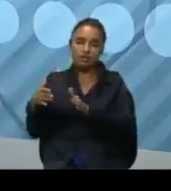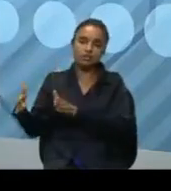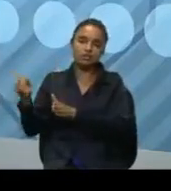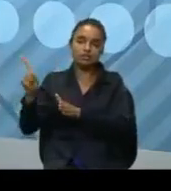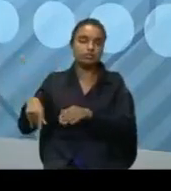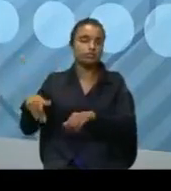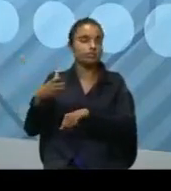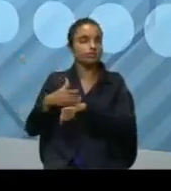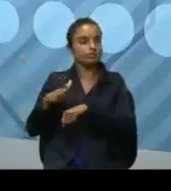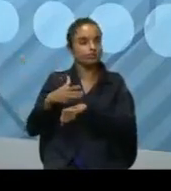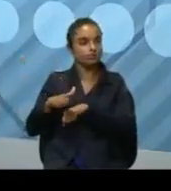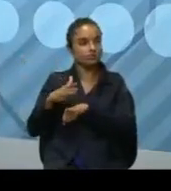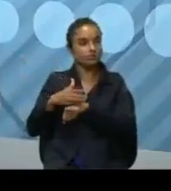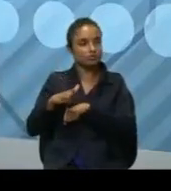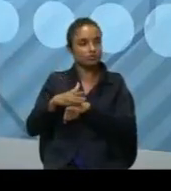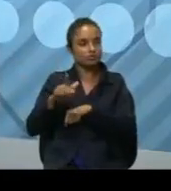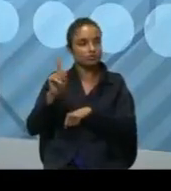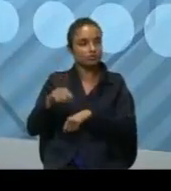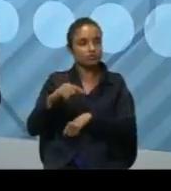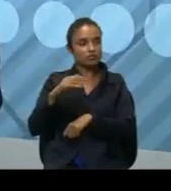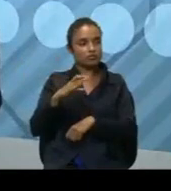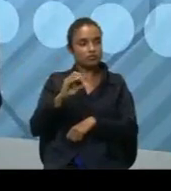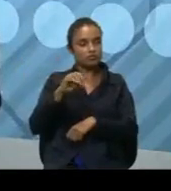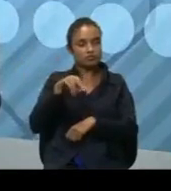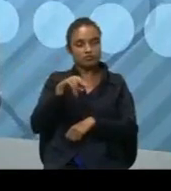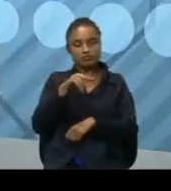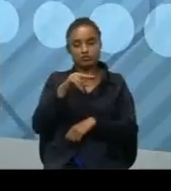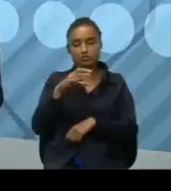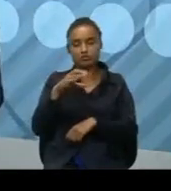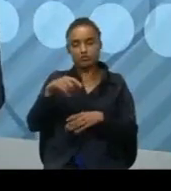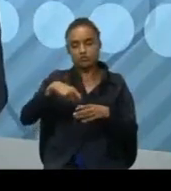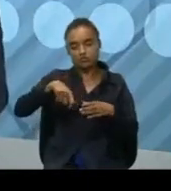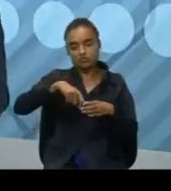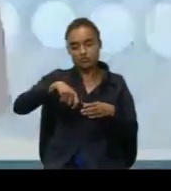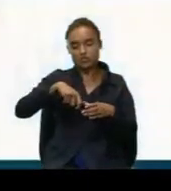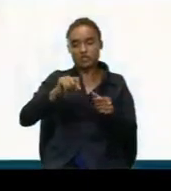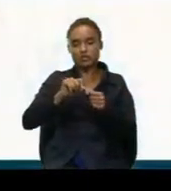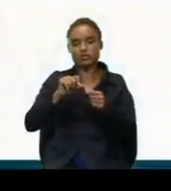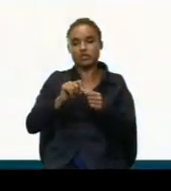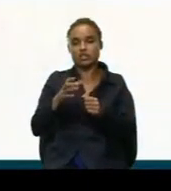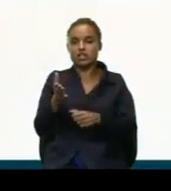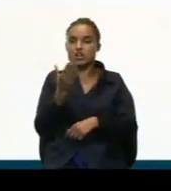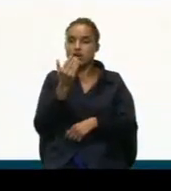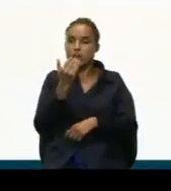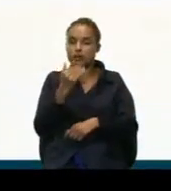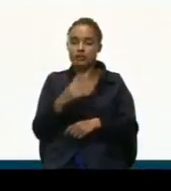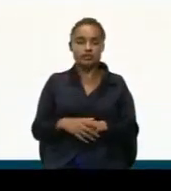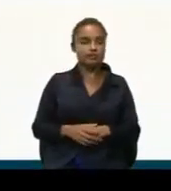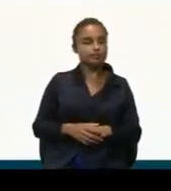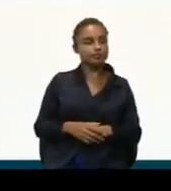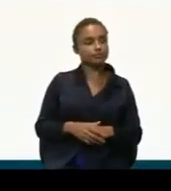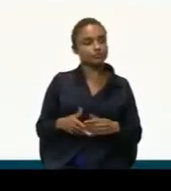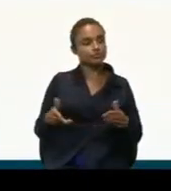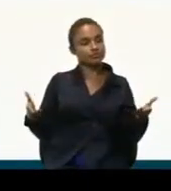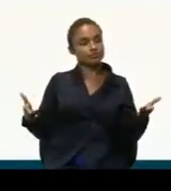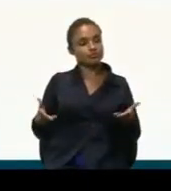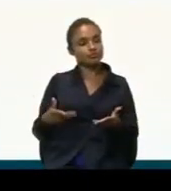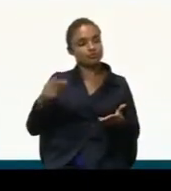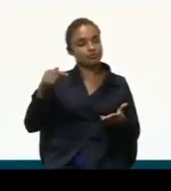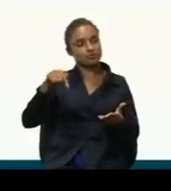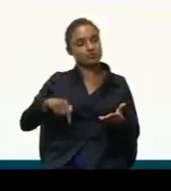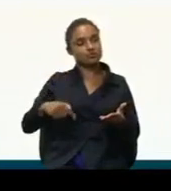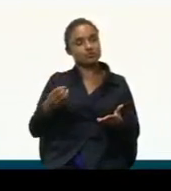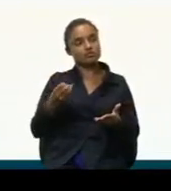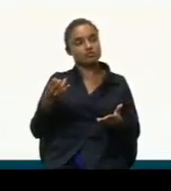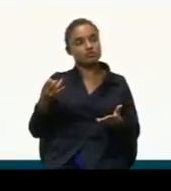aplica uma cozinha para preparo de refeições, tá bom? Então, retornando para o quadro, a gente dando continuidade,